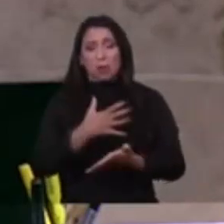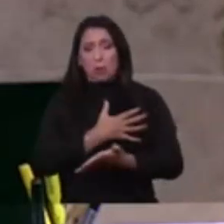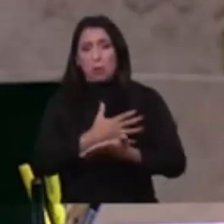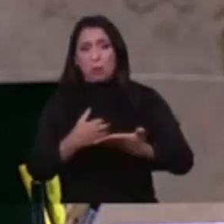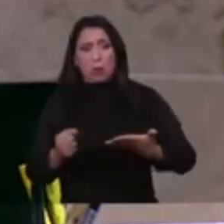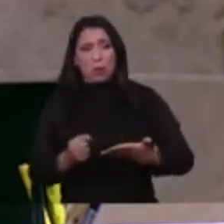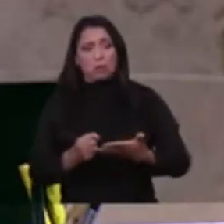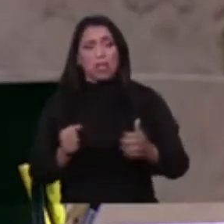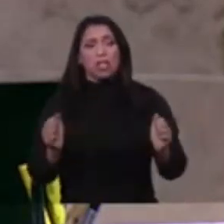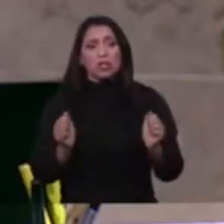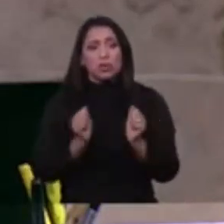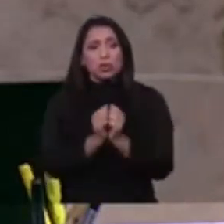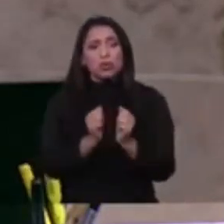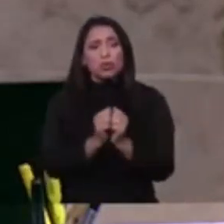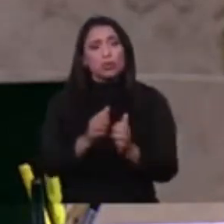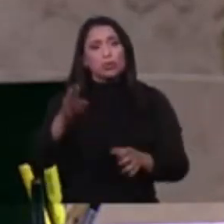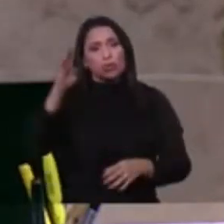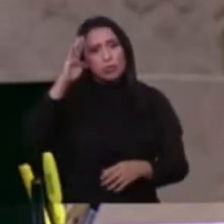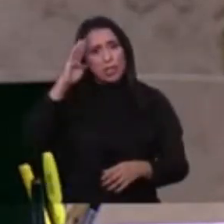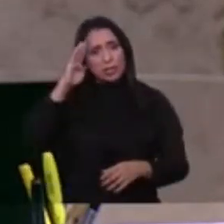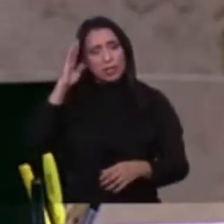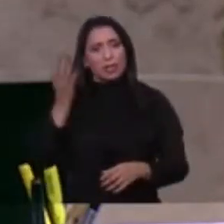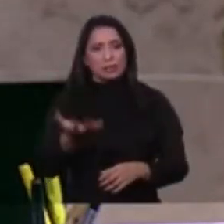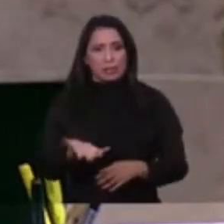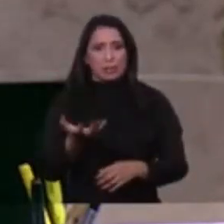pelas tropas militares.